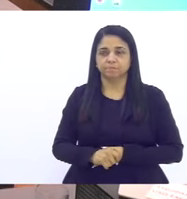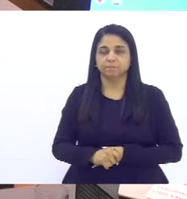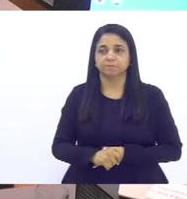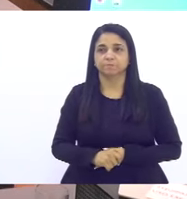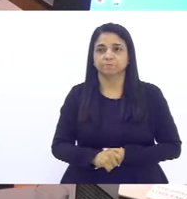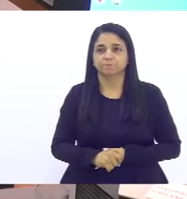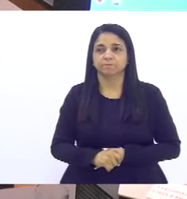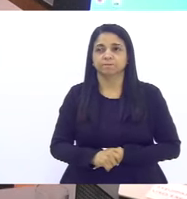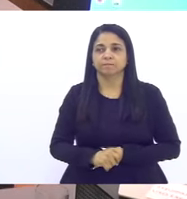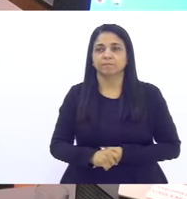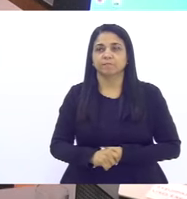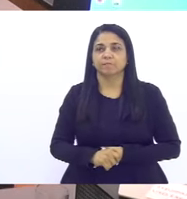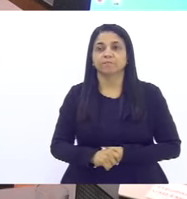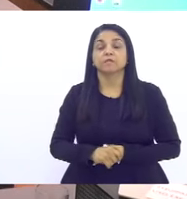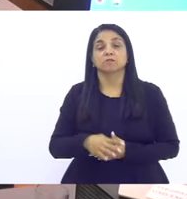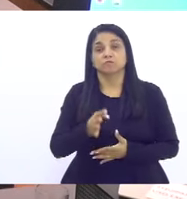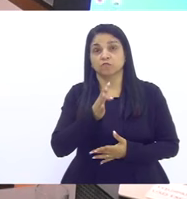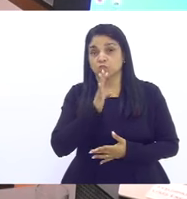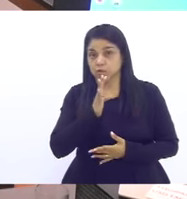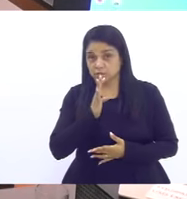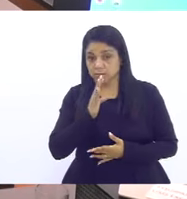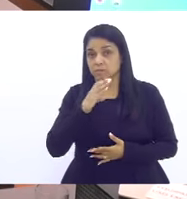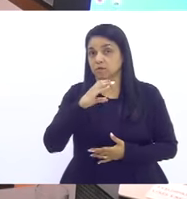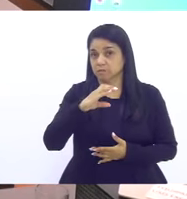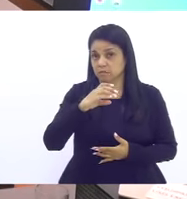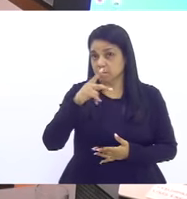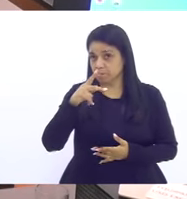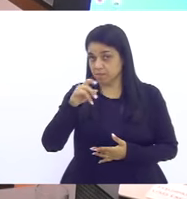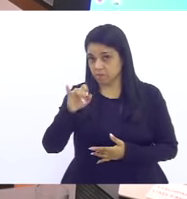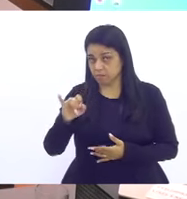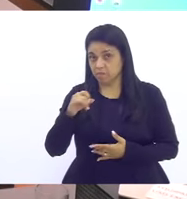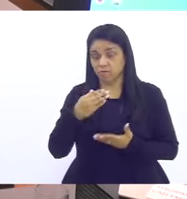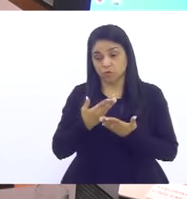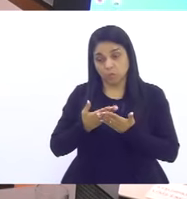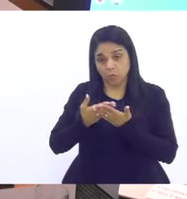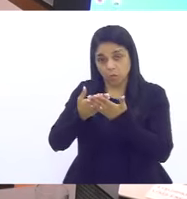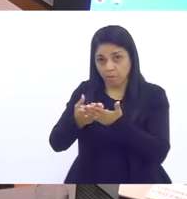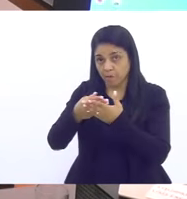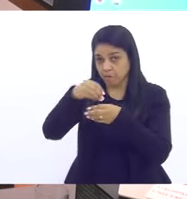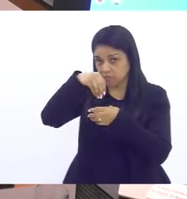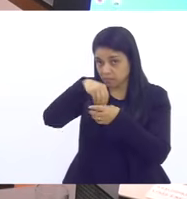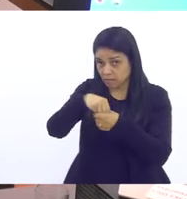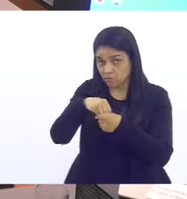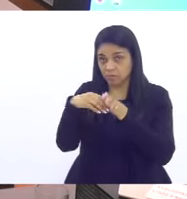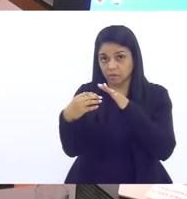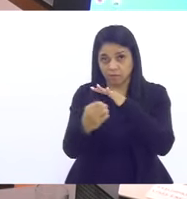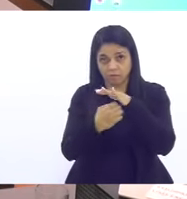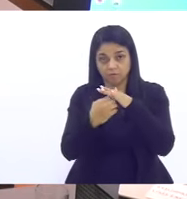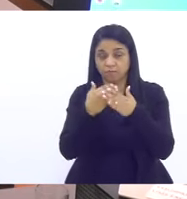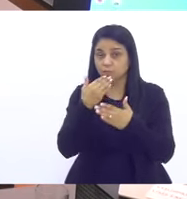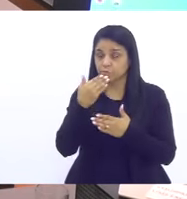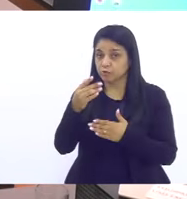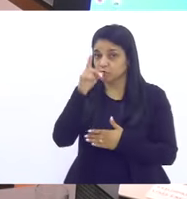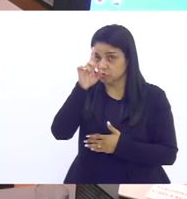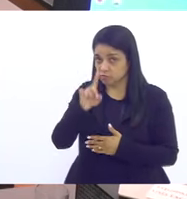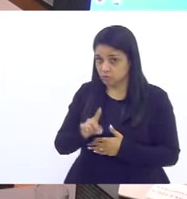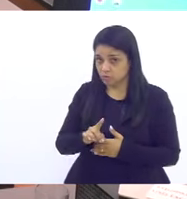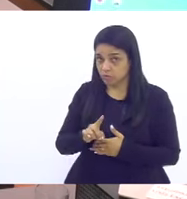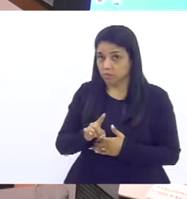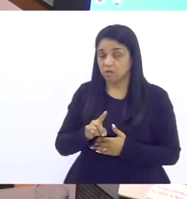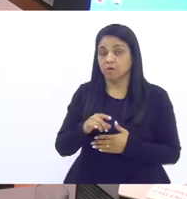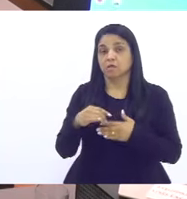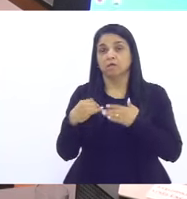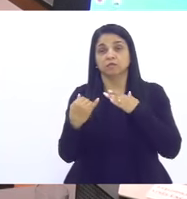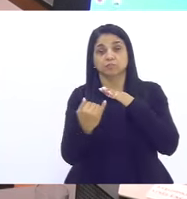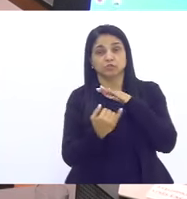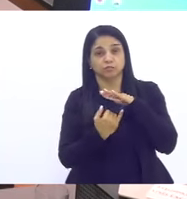Eu tive conhecimento da CPI, né, foi dado encaminhamento interno. Eu vou pedir à minha diretoria